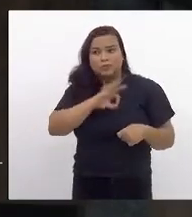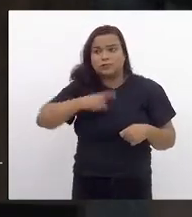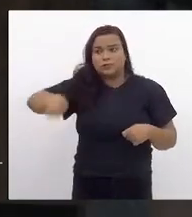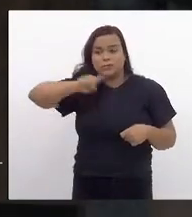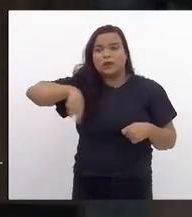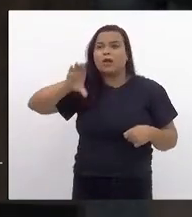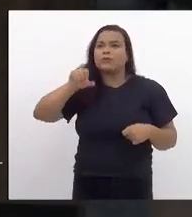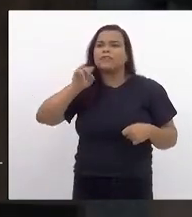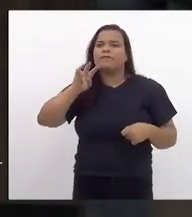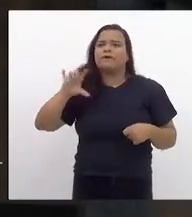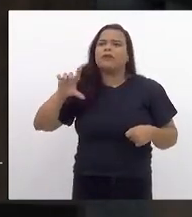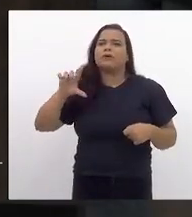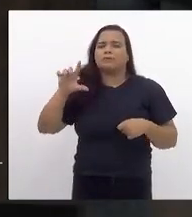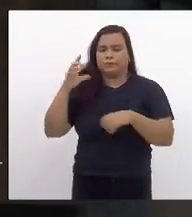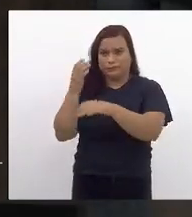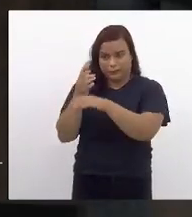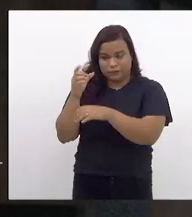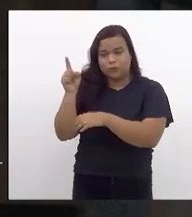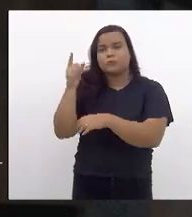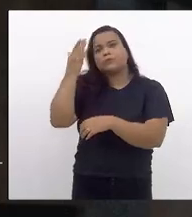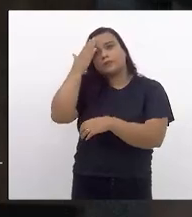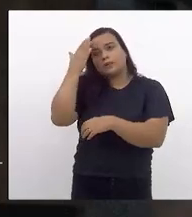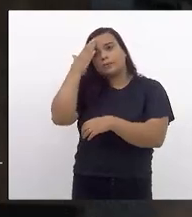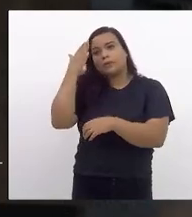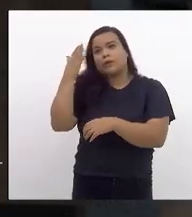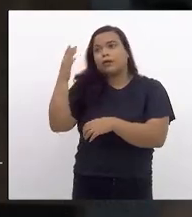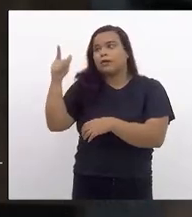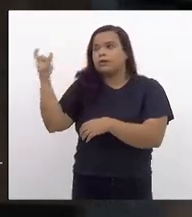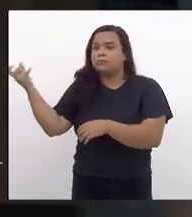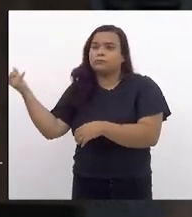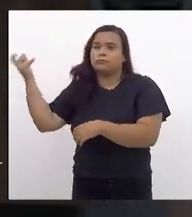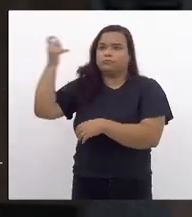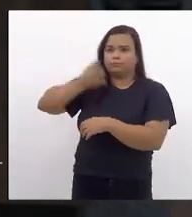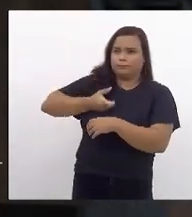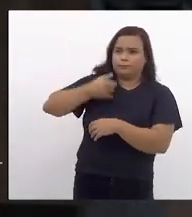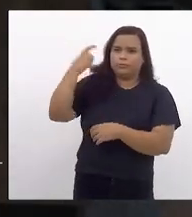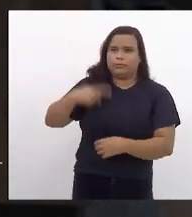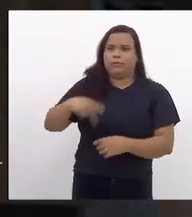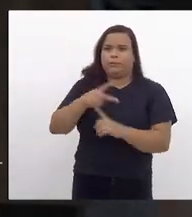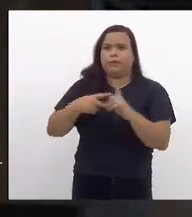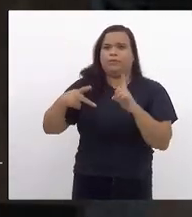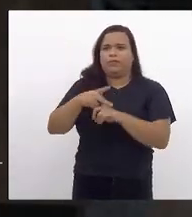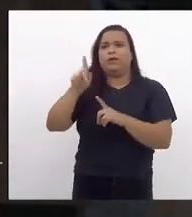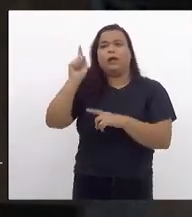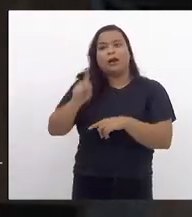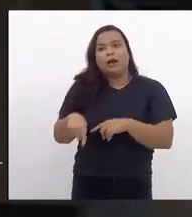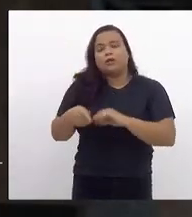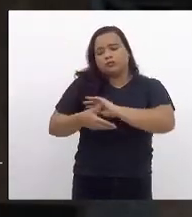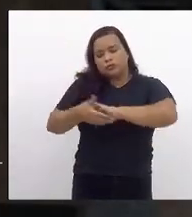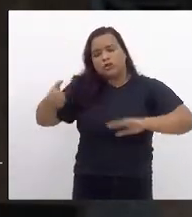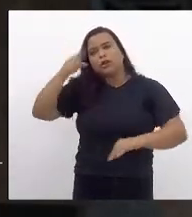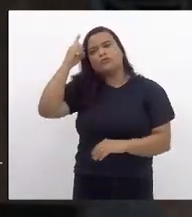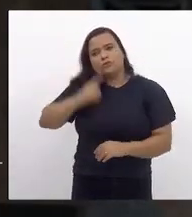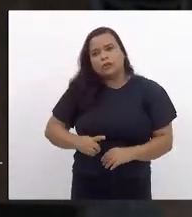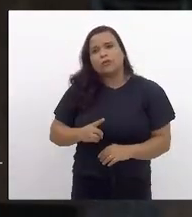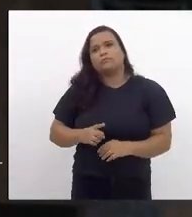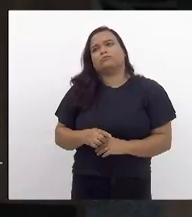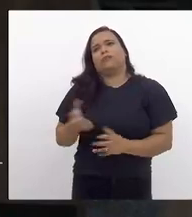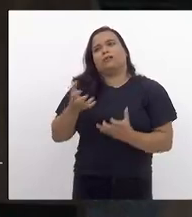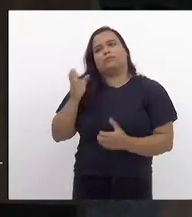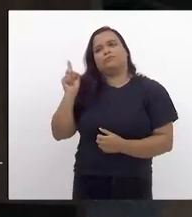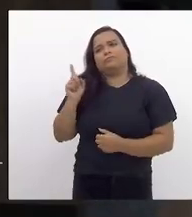que a mensagem da Previdência que chegou aqui foi para cassação de direitos. É preciso que os policiais